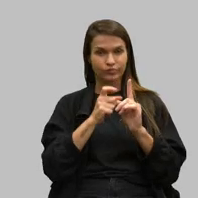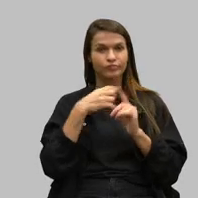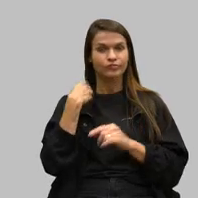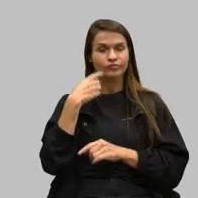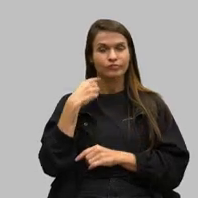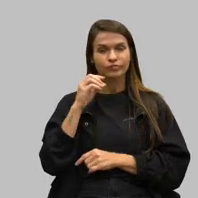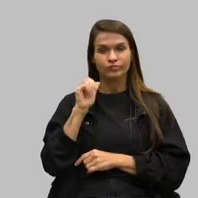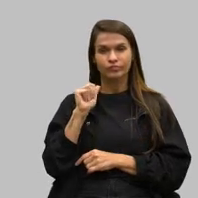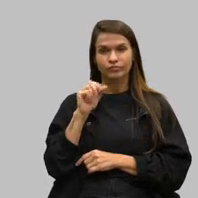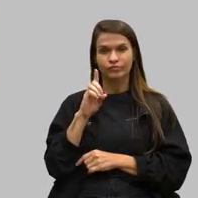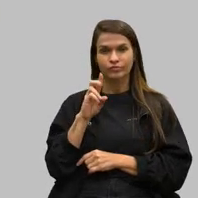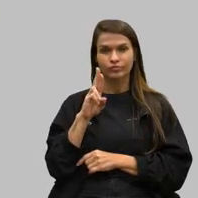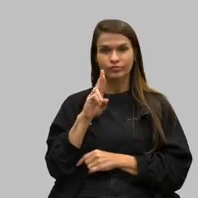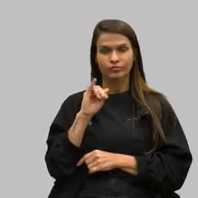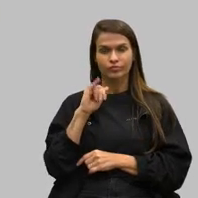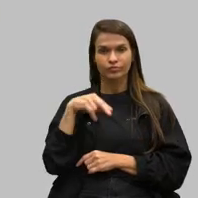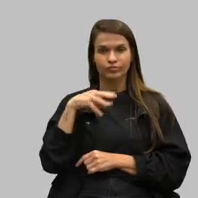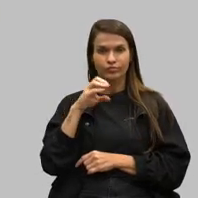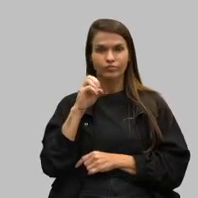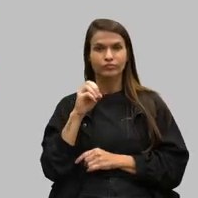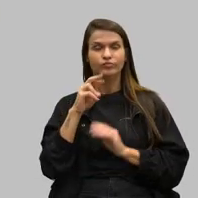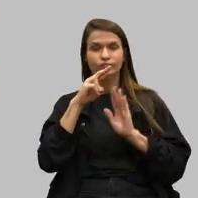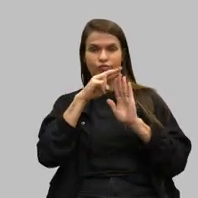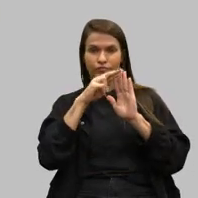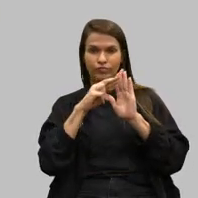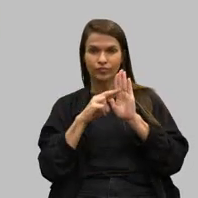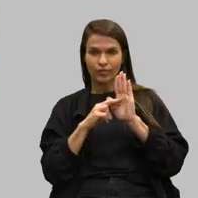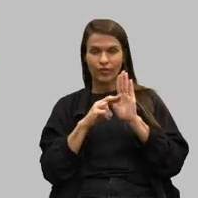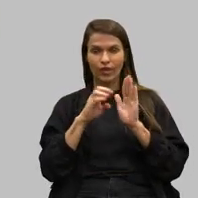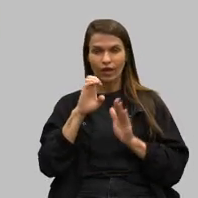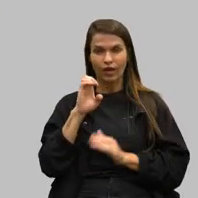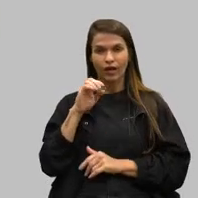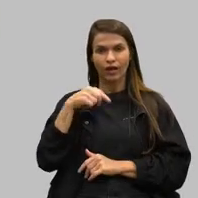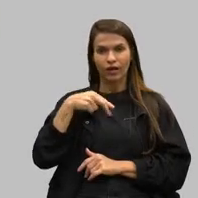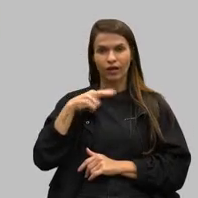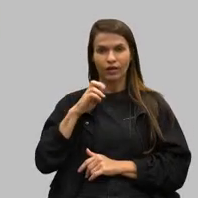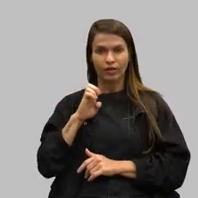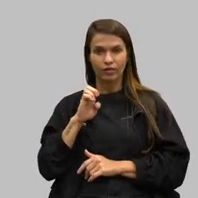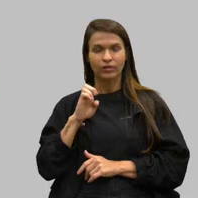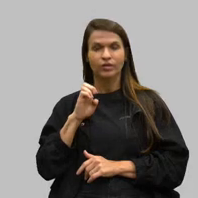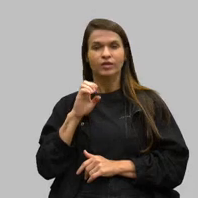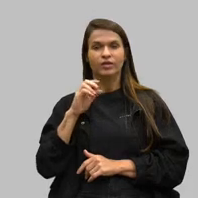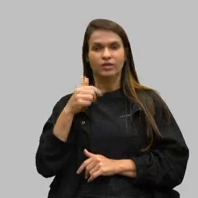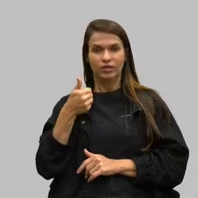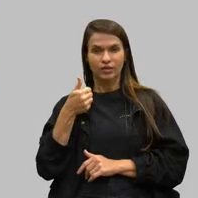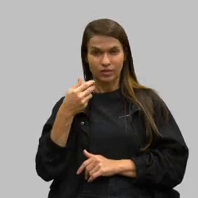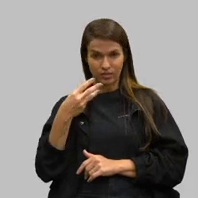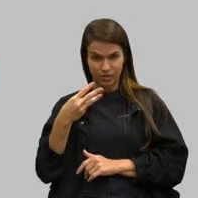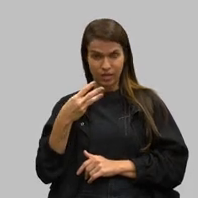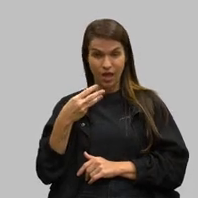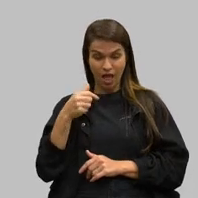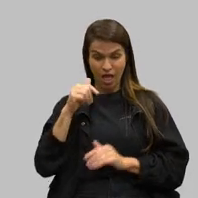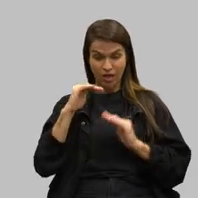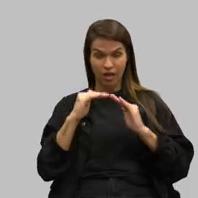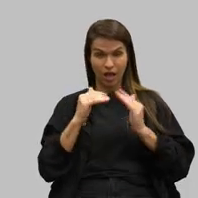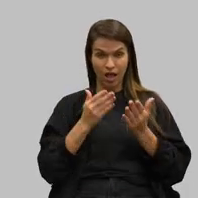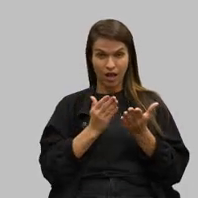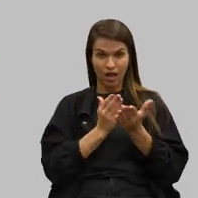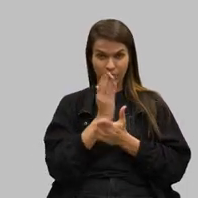Adriano Alvorenga, que foi o relator da PEC 13, aquela PEC que essa casa aprovou